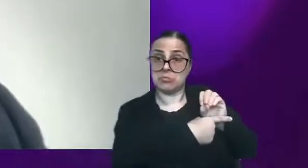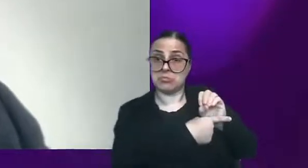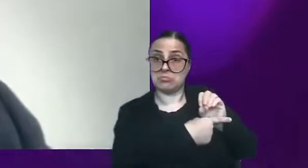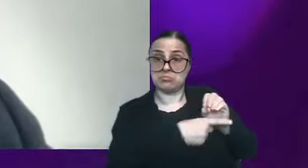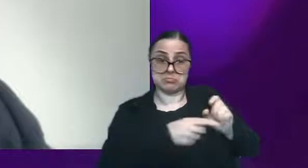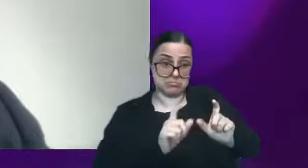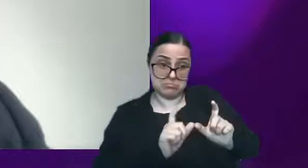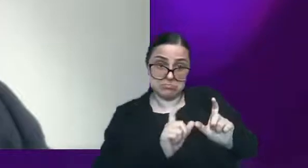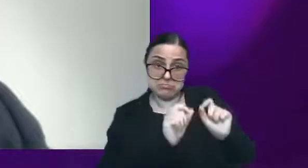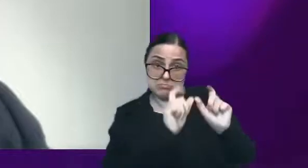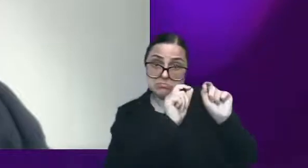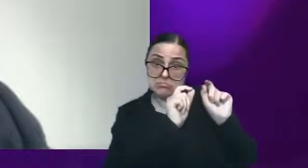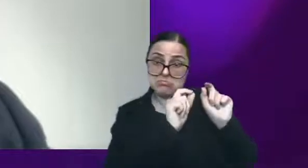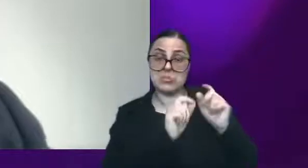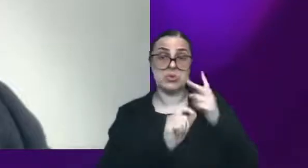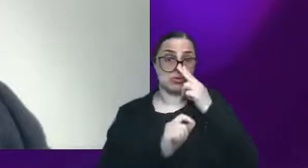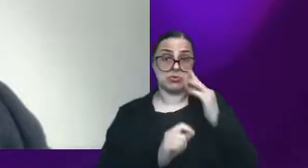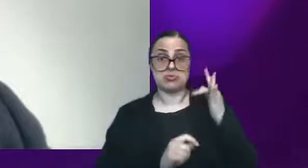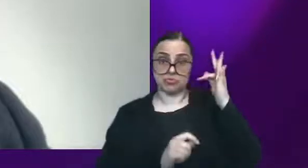mudar.